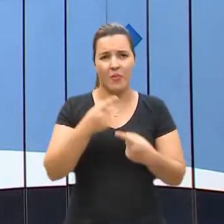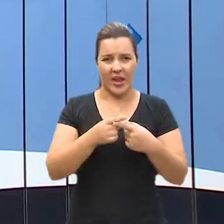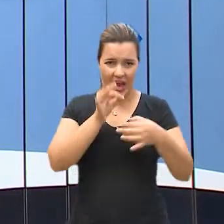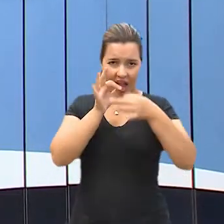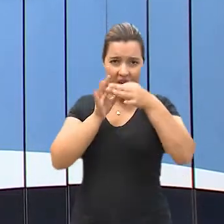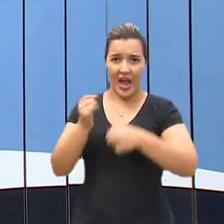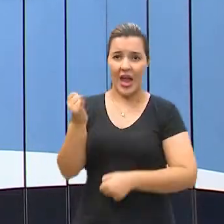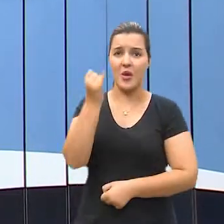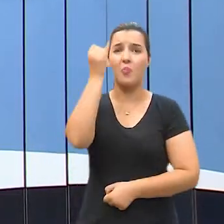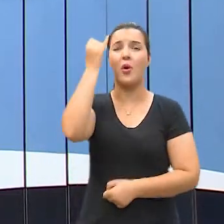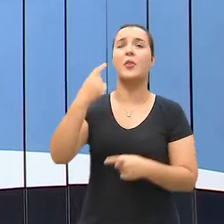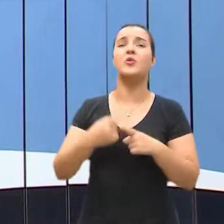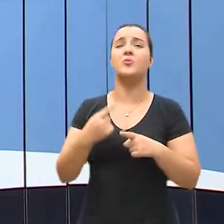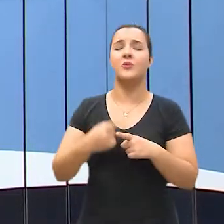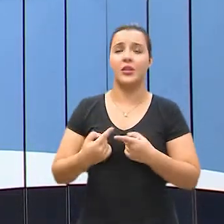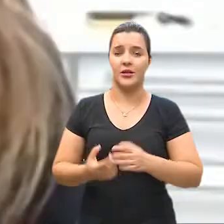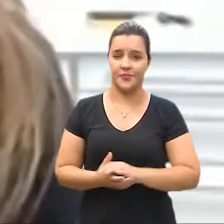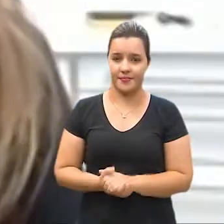dental, doutora?